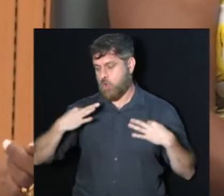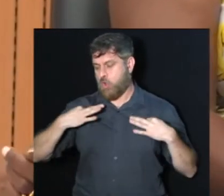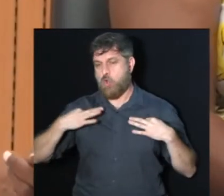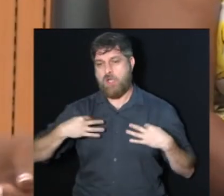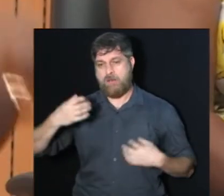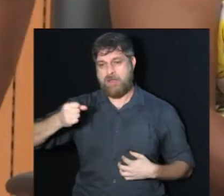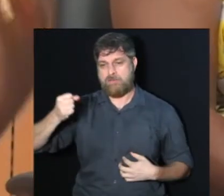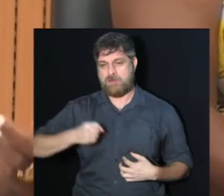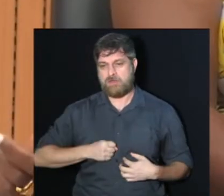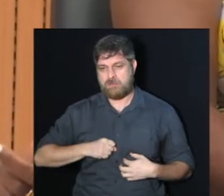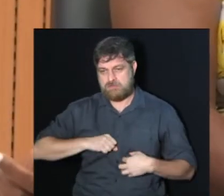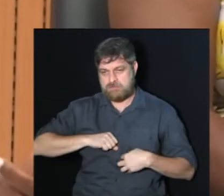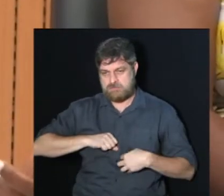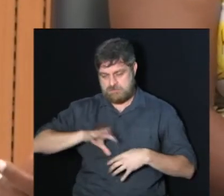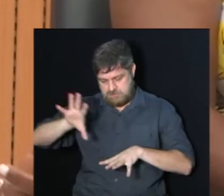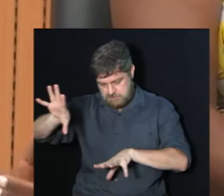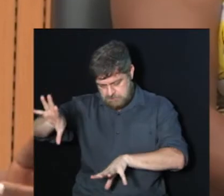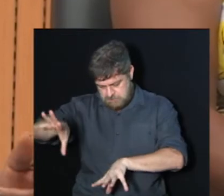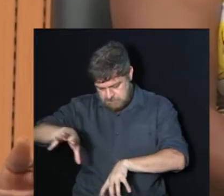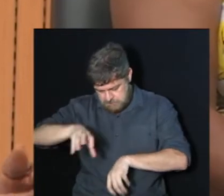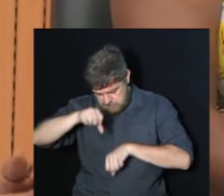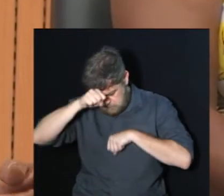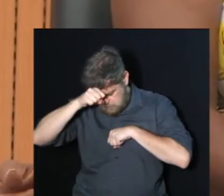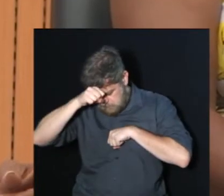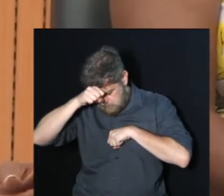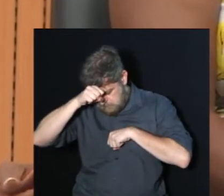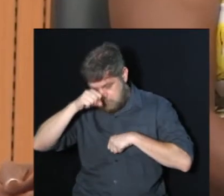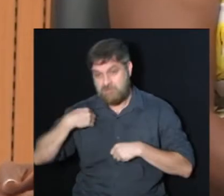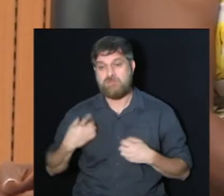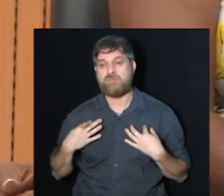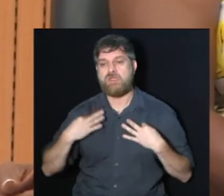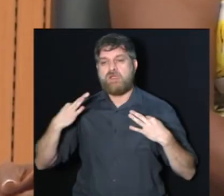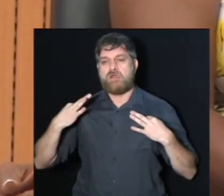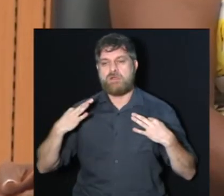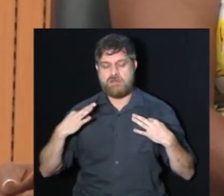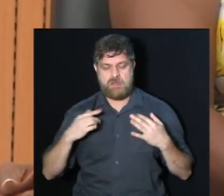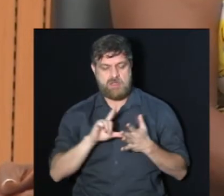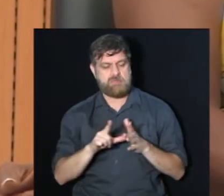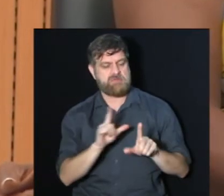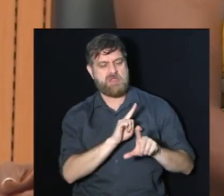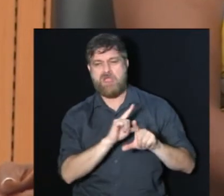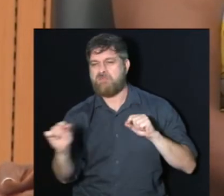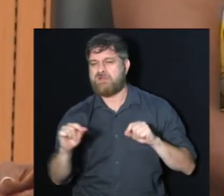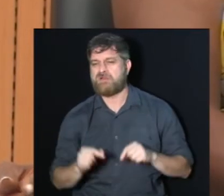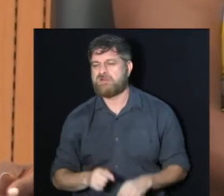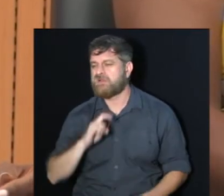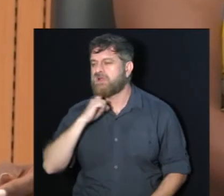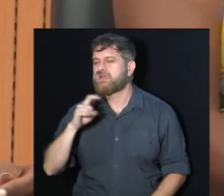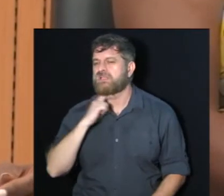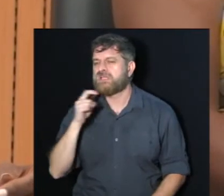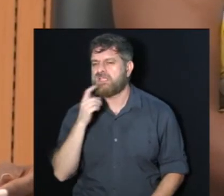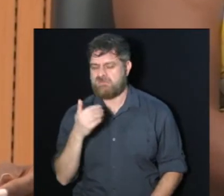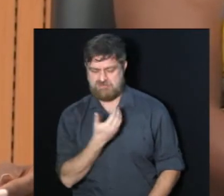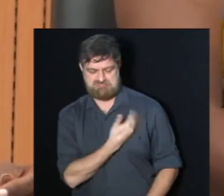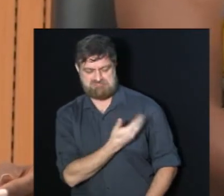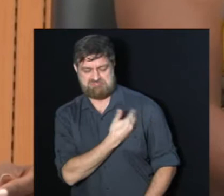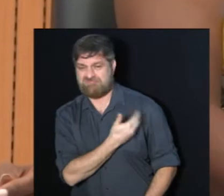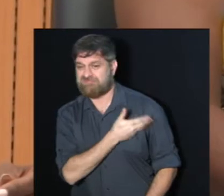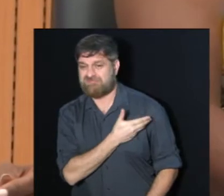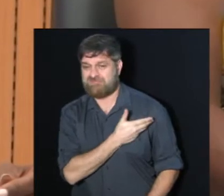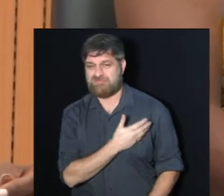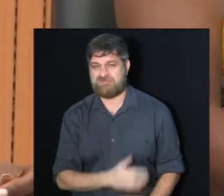receber o guia, receber o santo e tirar a roupa e ir embora, sem nada. Ninguém vai te discriminar.